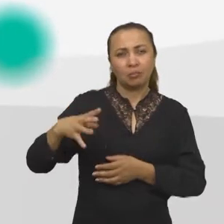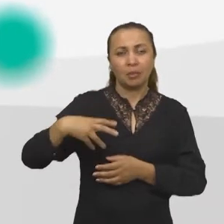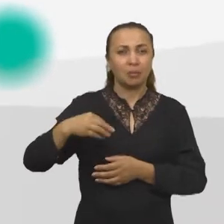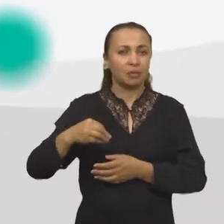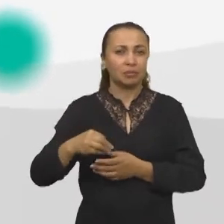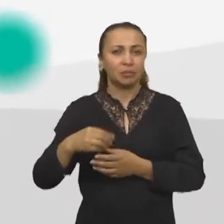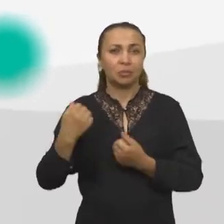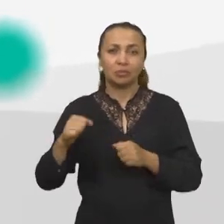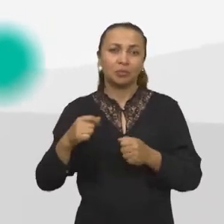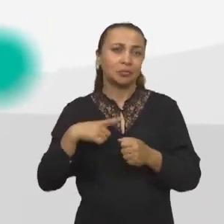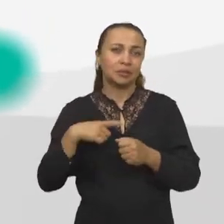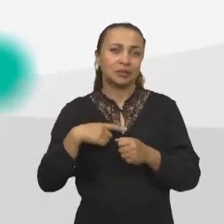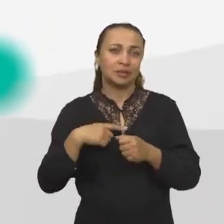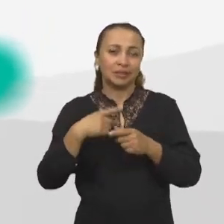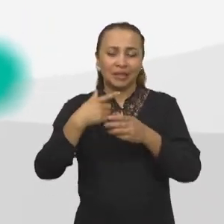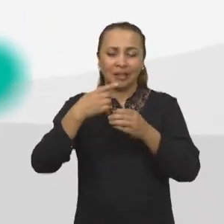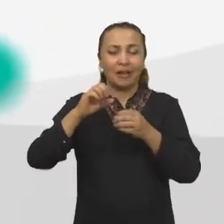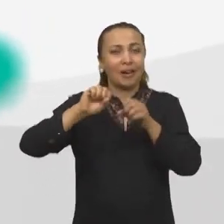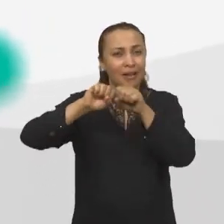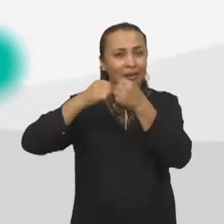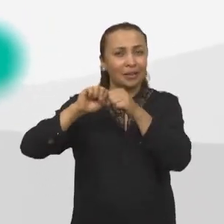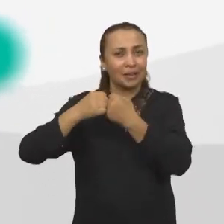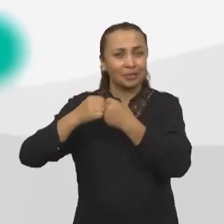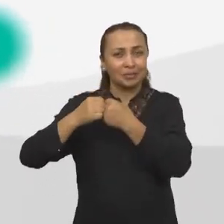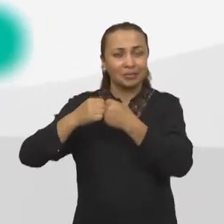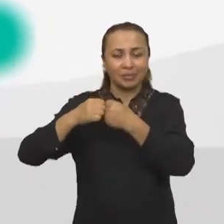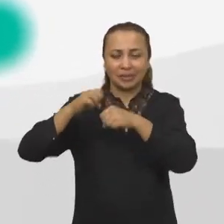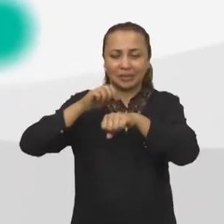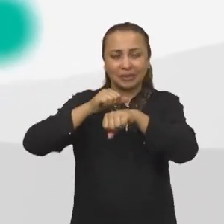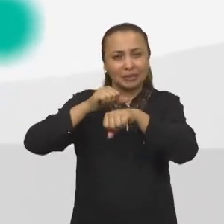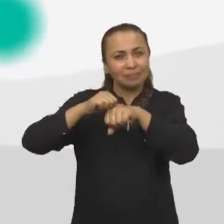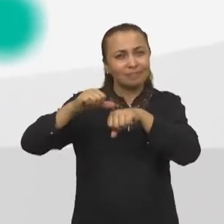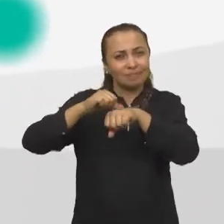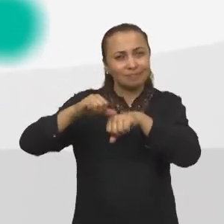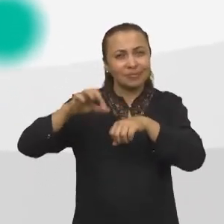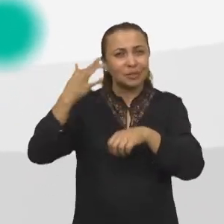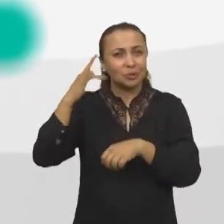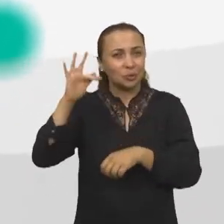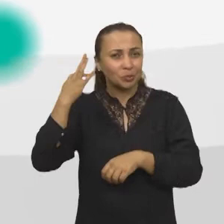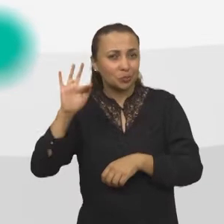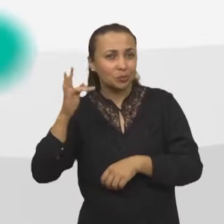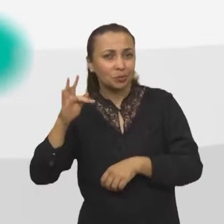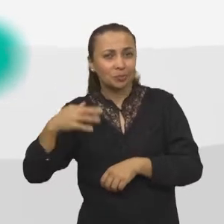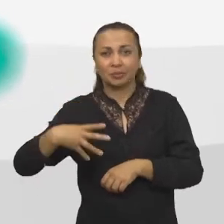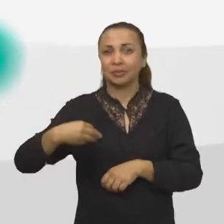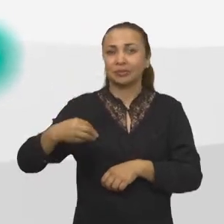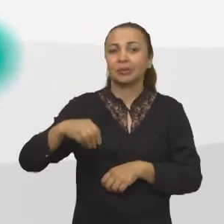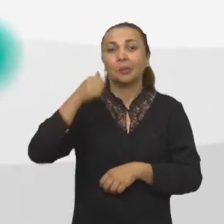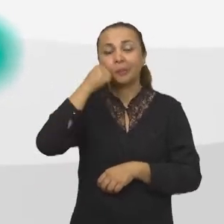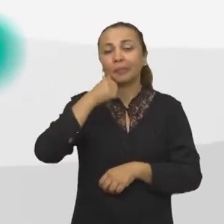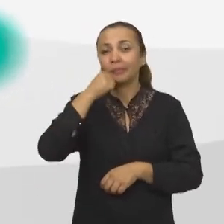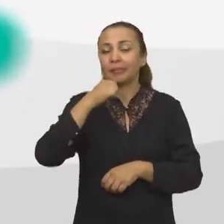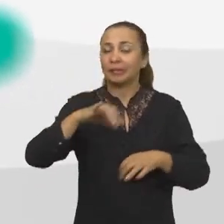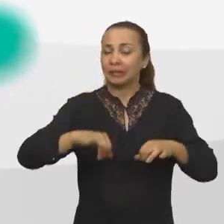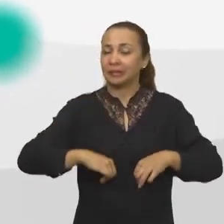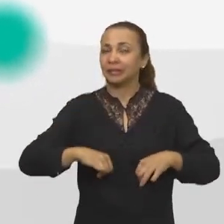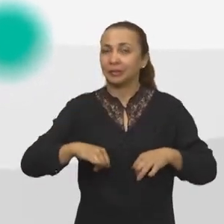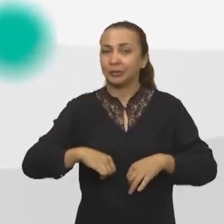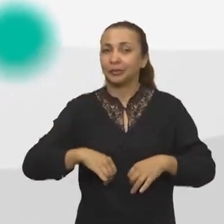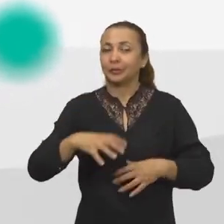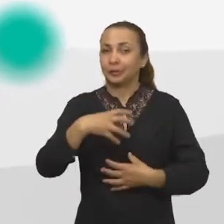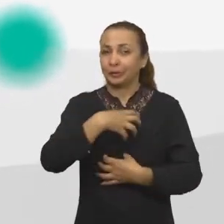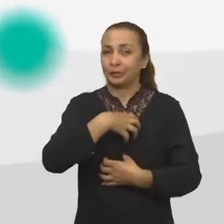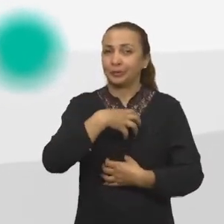Pode ter mastite também, até chegar essa mulher apresentar um abscesso nessa mama. E todos